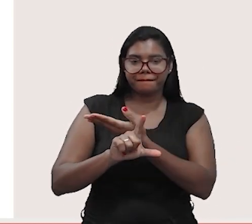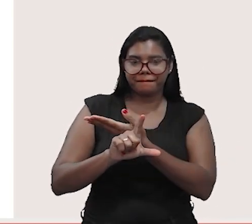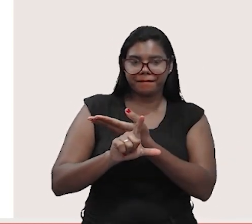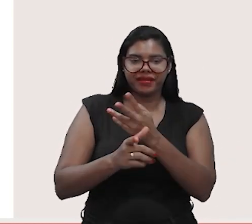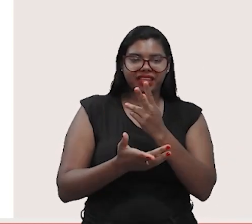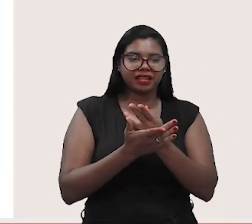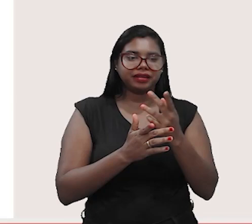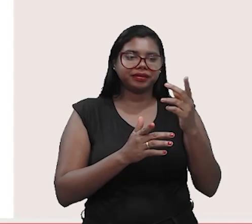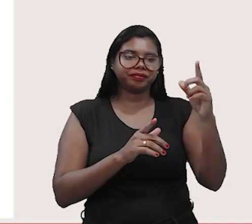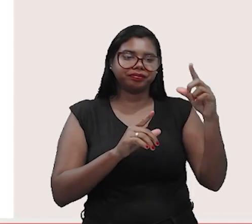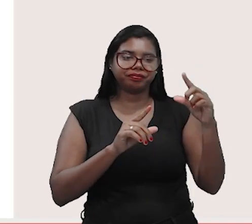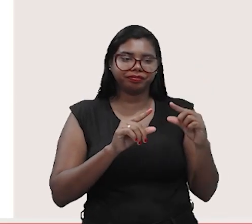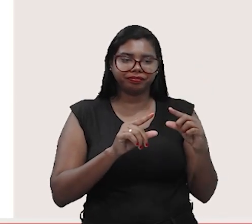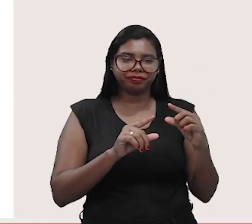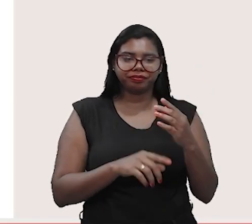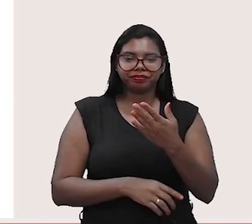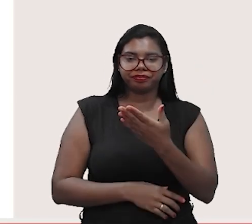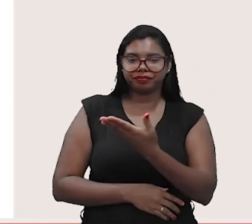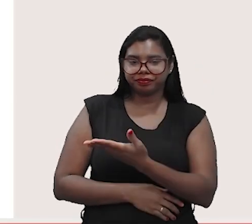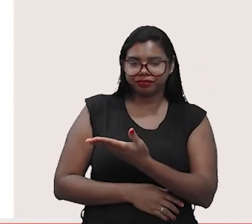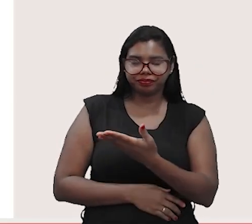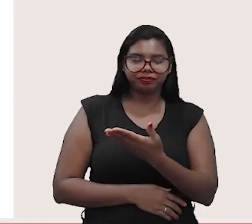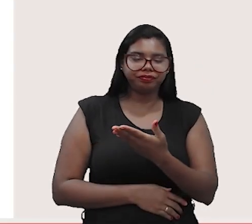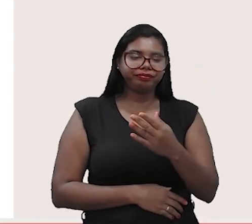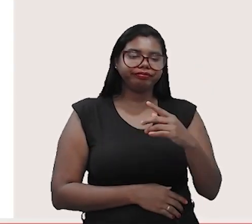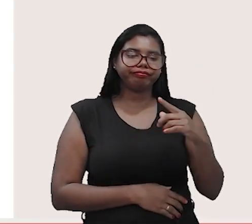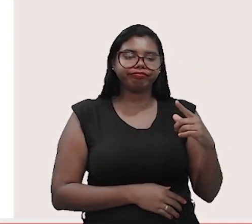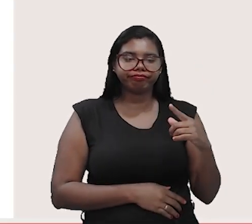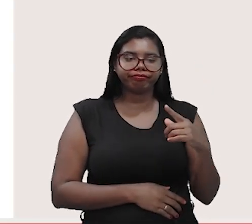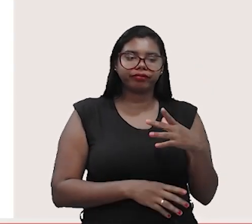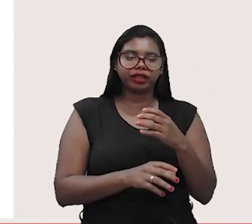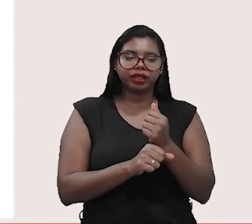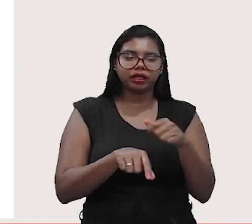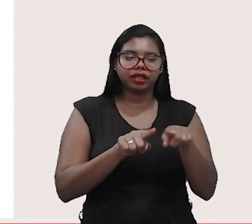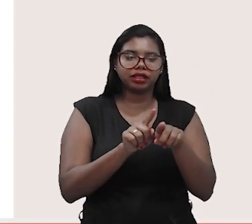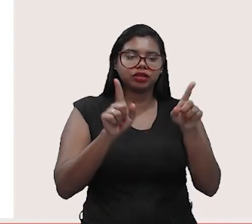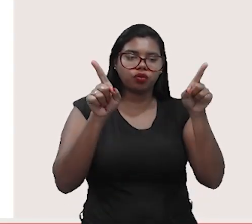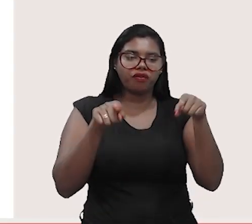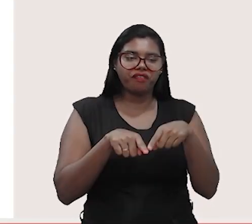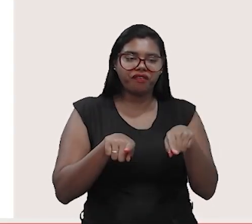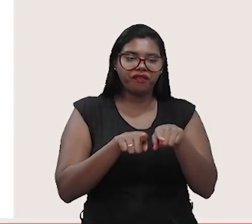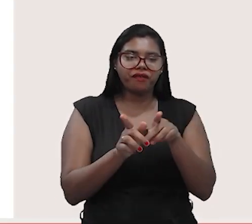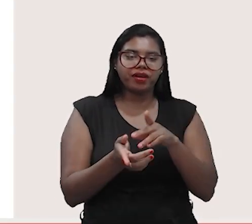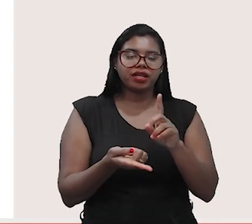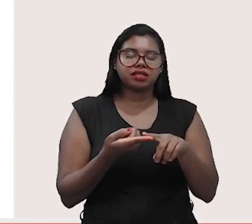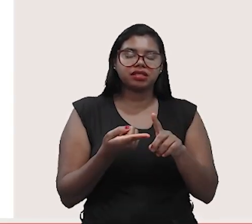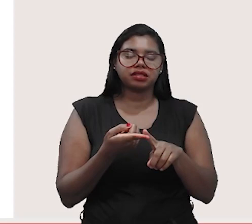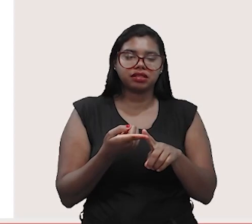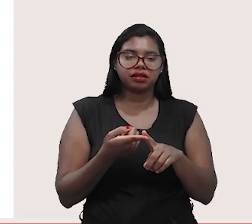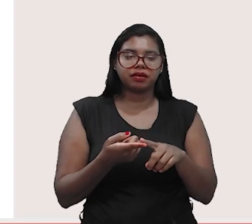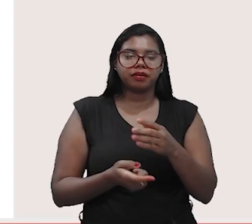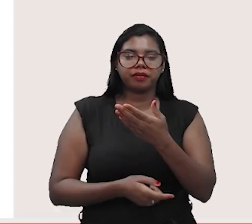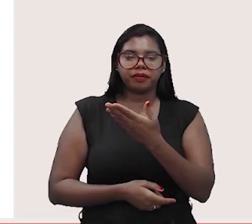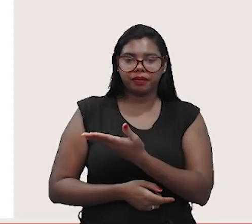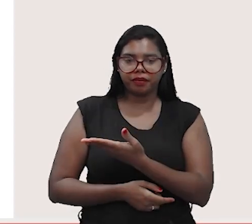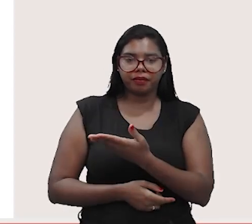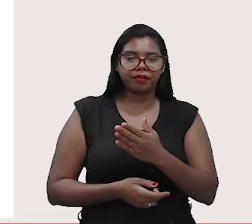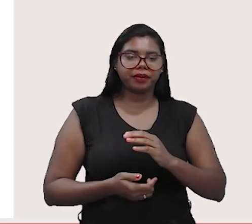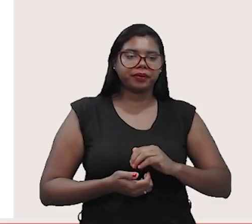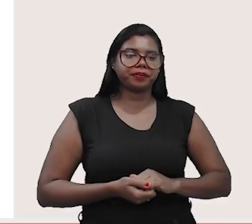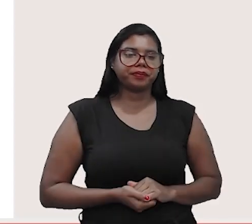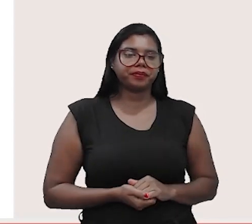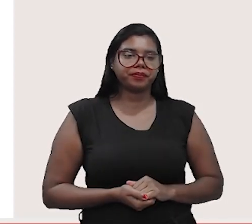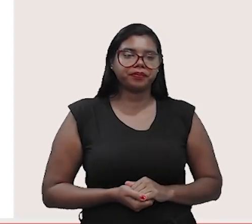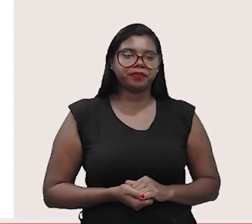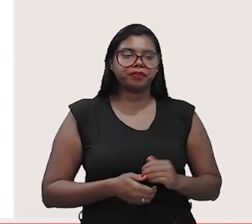menor do que o valor y do vértice que eu tenho aí. Então, esse valor y do vértice vai se chamar de máximo